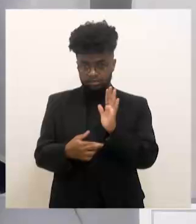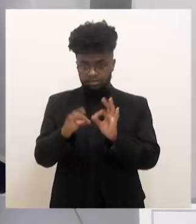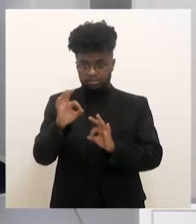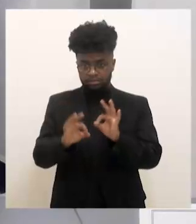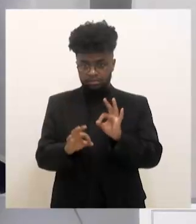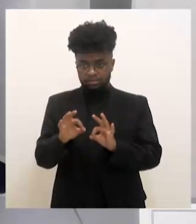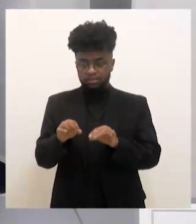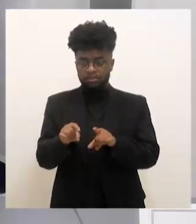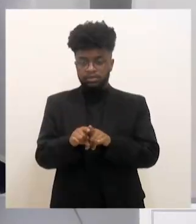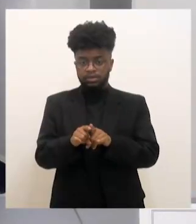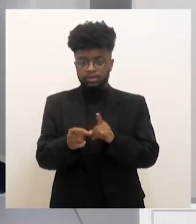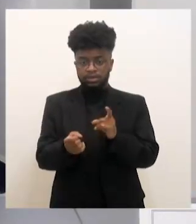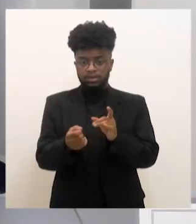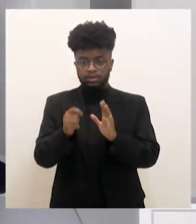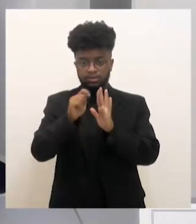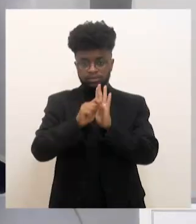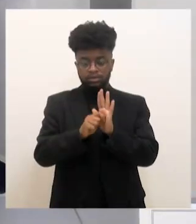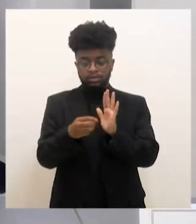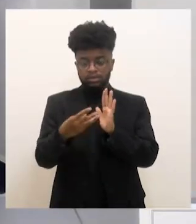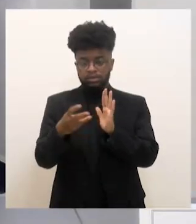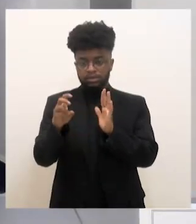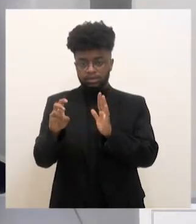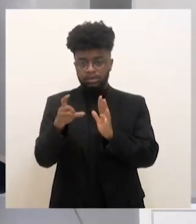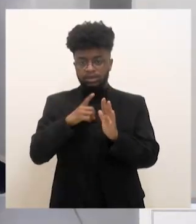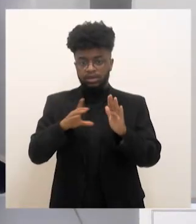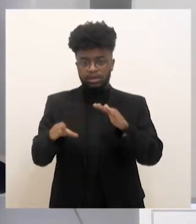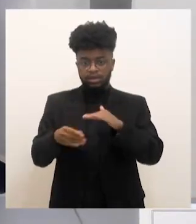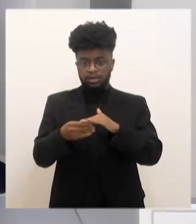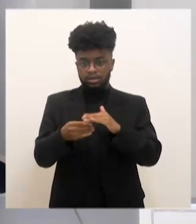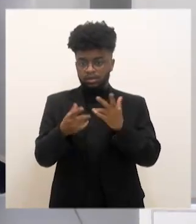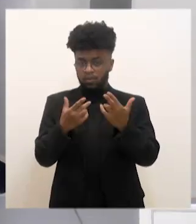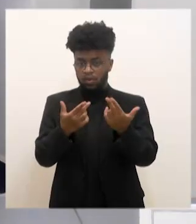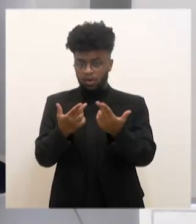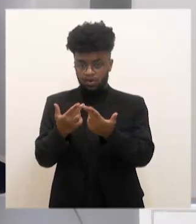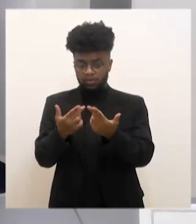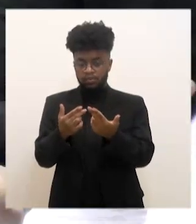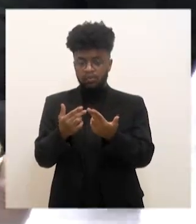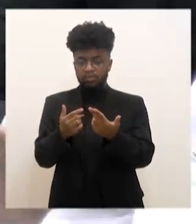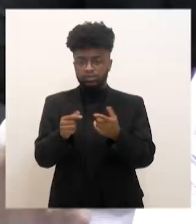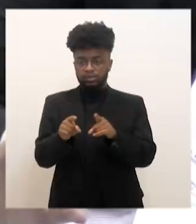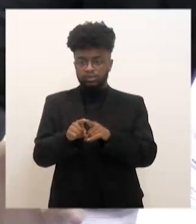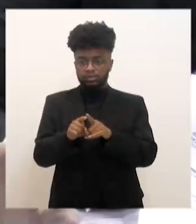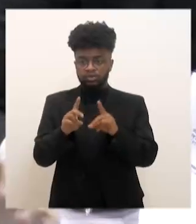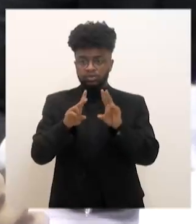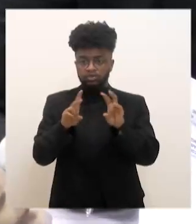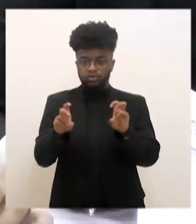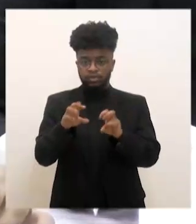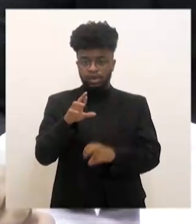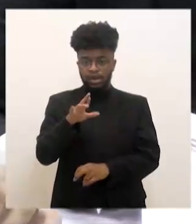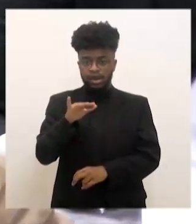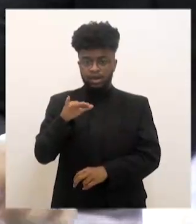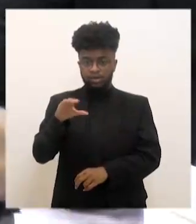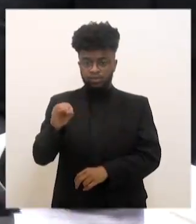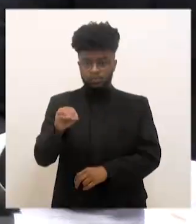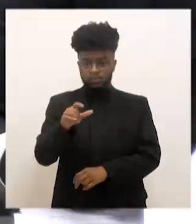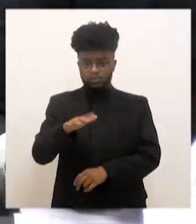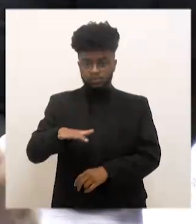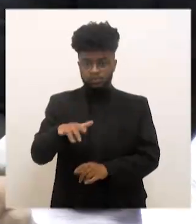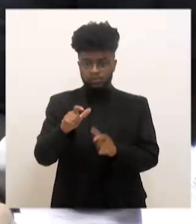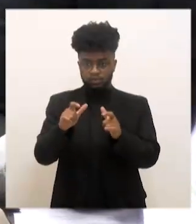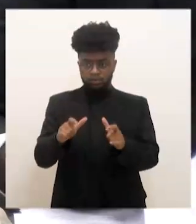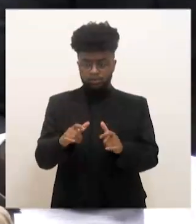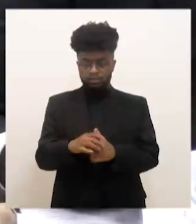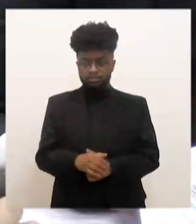o relator do 35, que vai à pauta, tem uma emenda que é de igual forma, tá? Com relação ao raio do local. E aí,